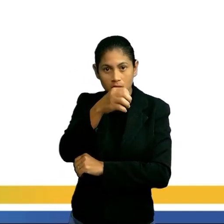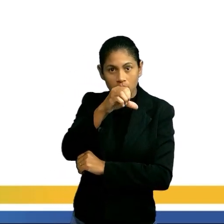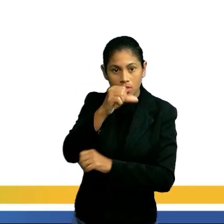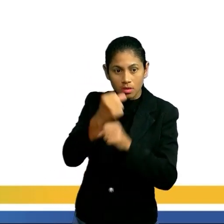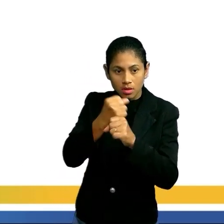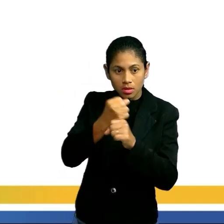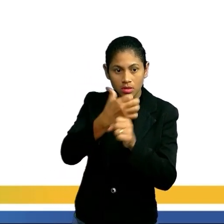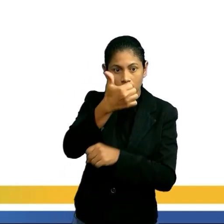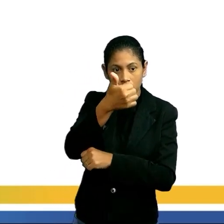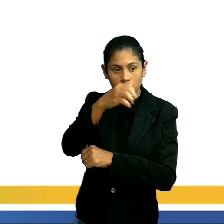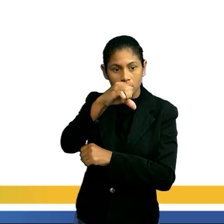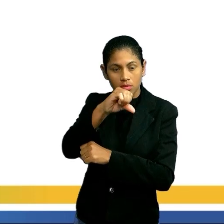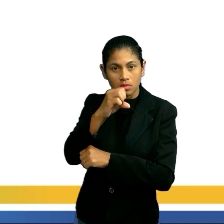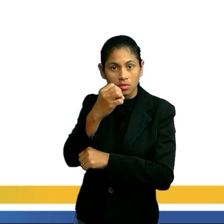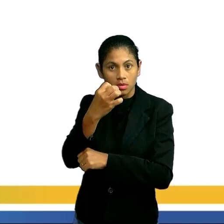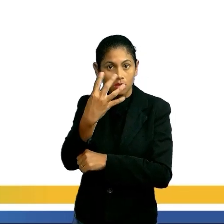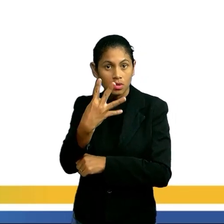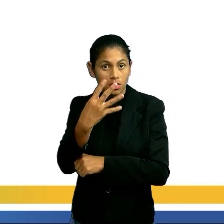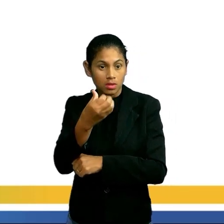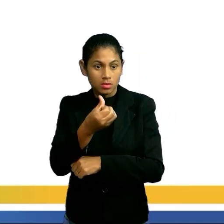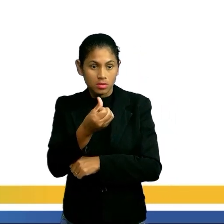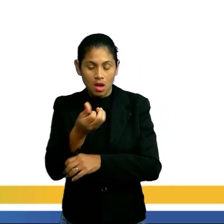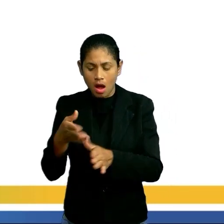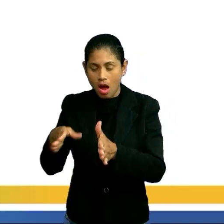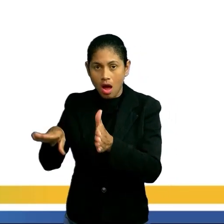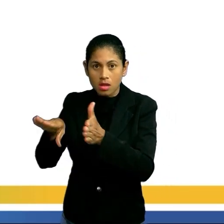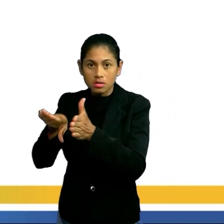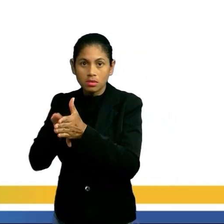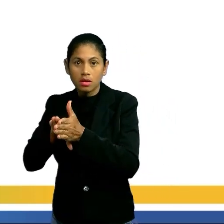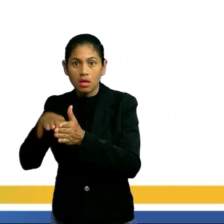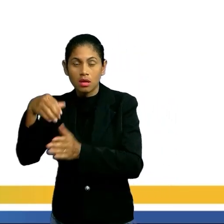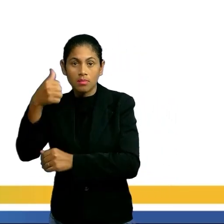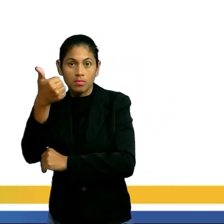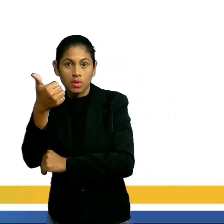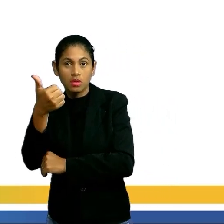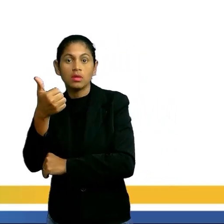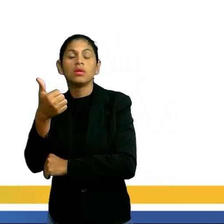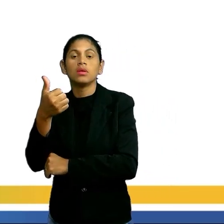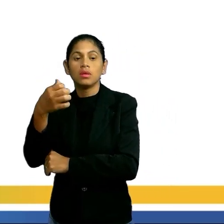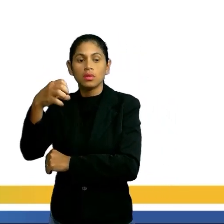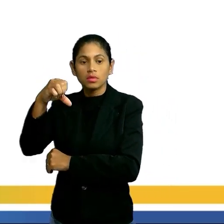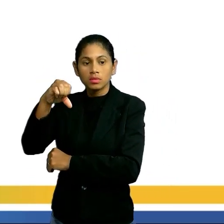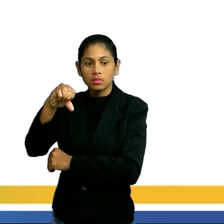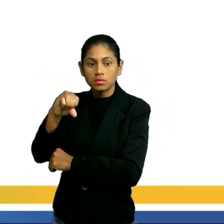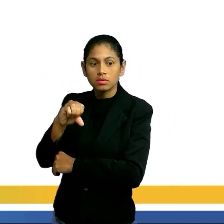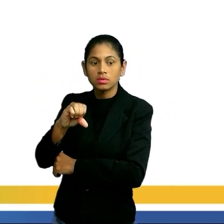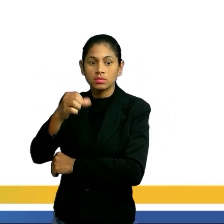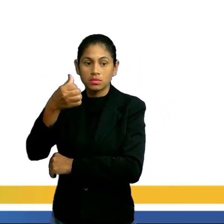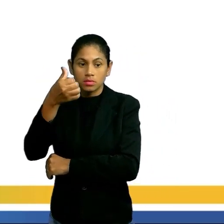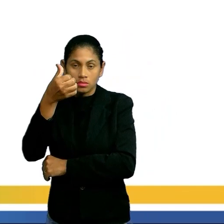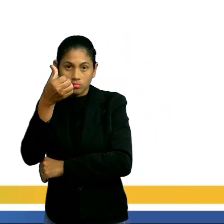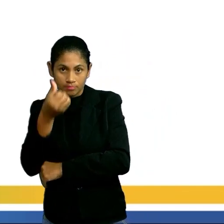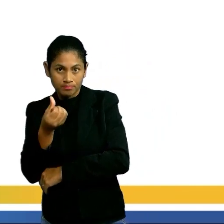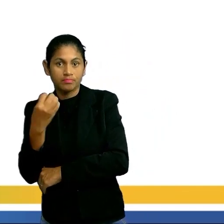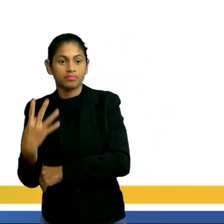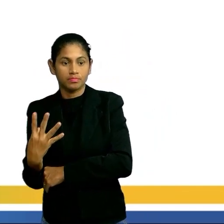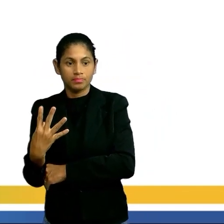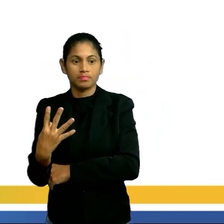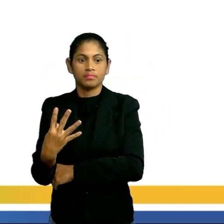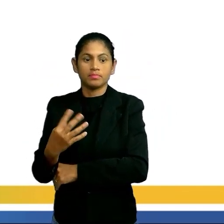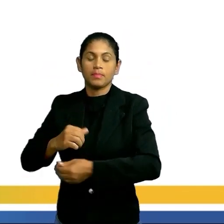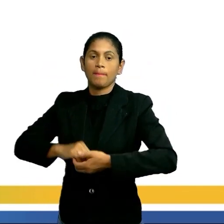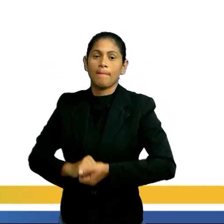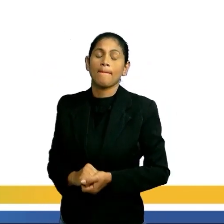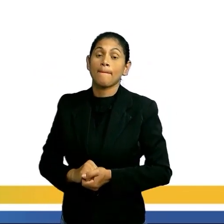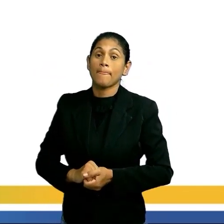a 1964, E a gente vai falar de alguns governantes, que governaram o nosso país. E